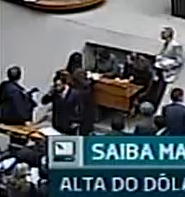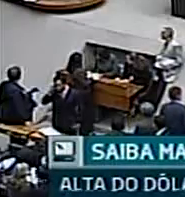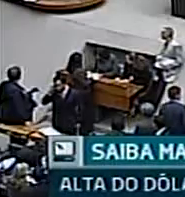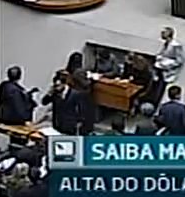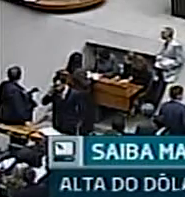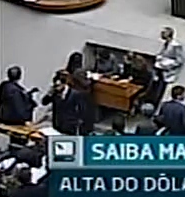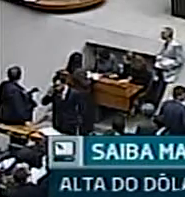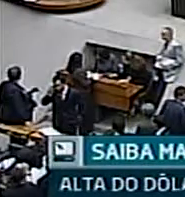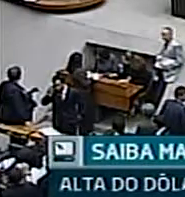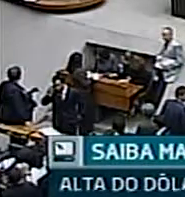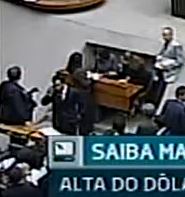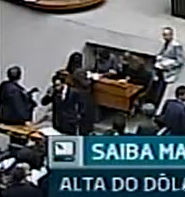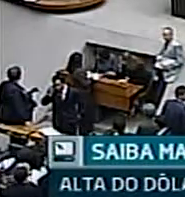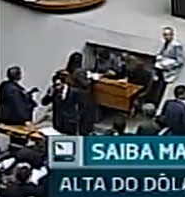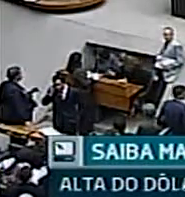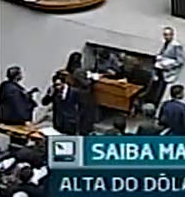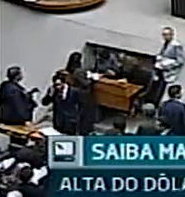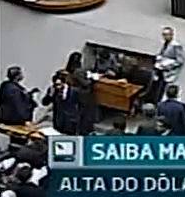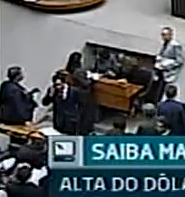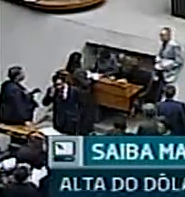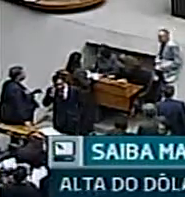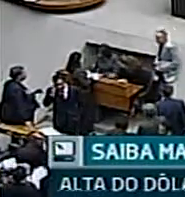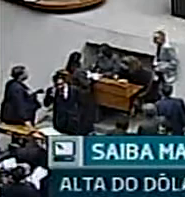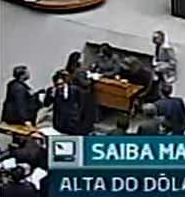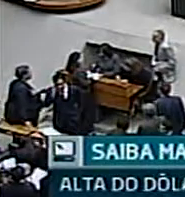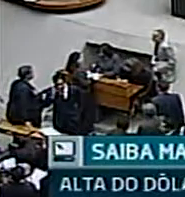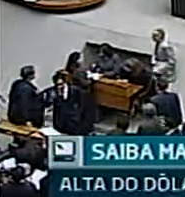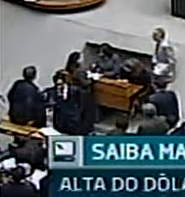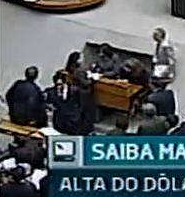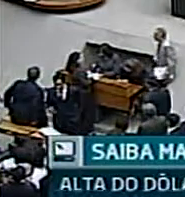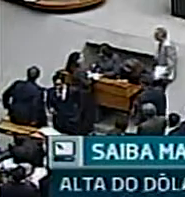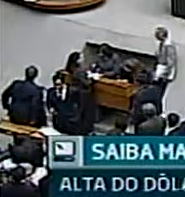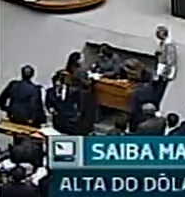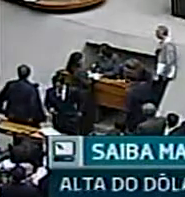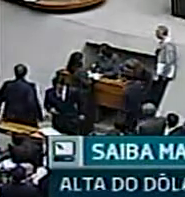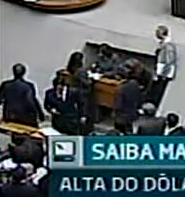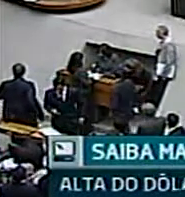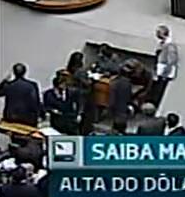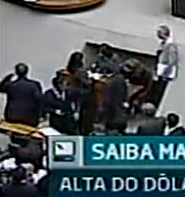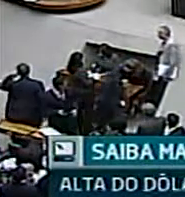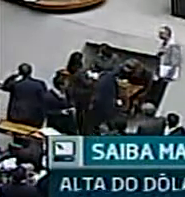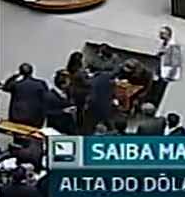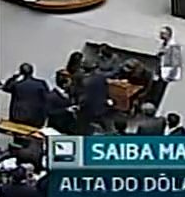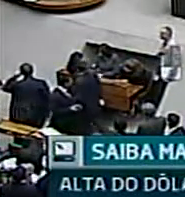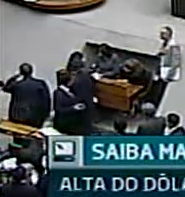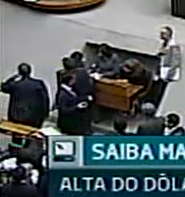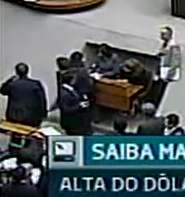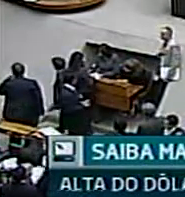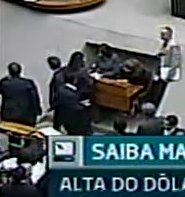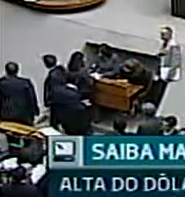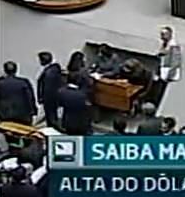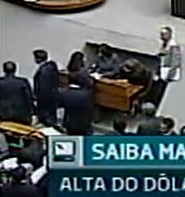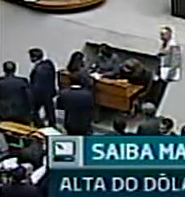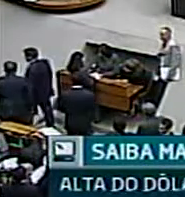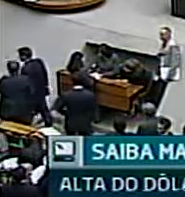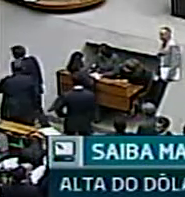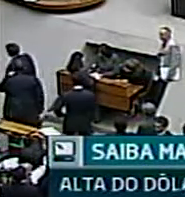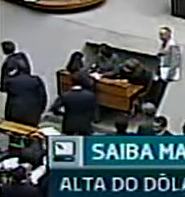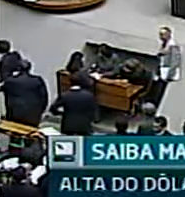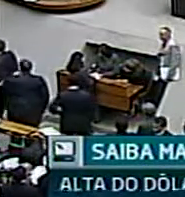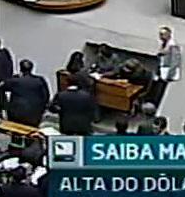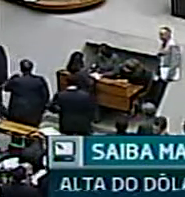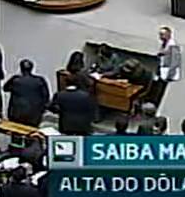do artigo 14. O direito ao programa suplementar de transporte escolar, de que trata o artigo 4º da Lei nº 9.394,